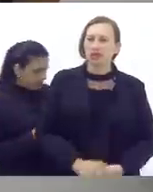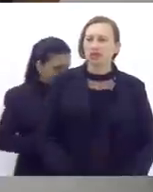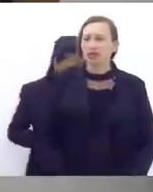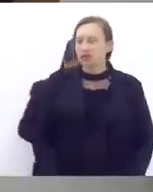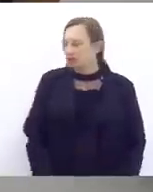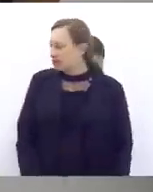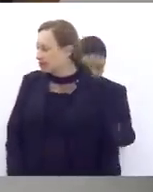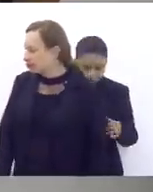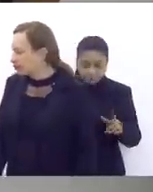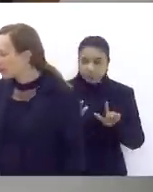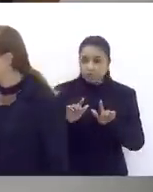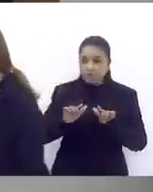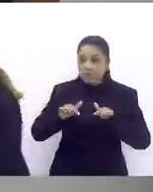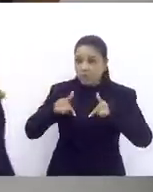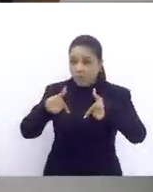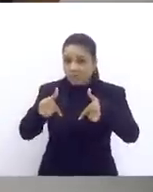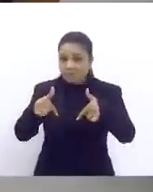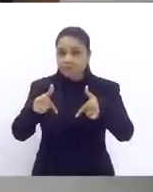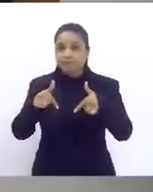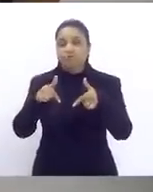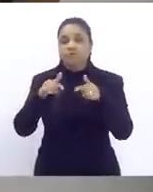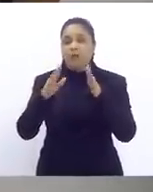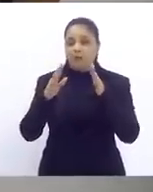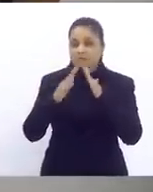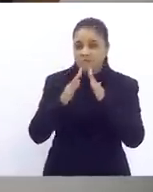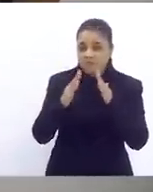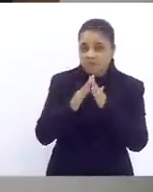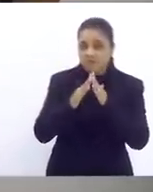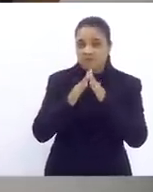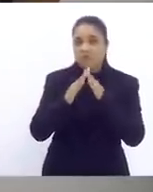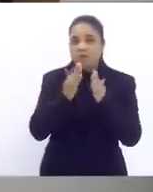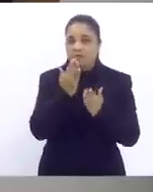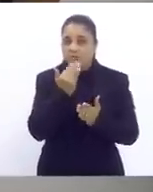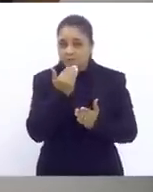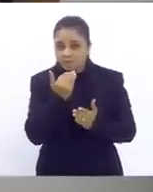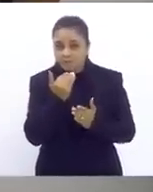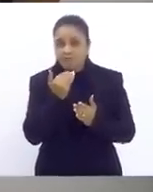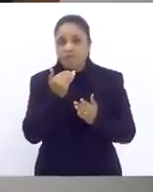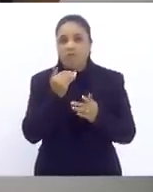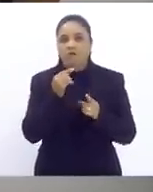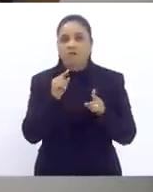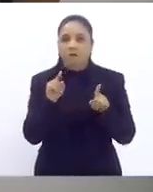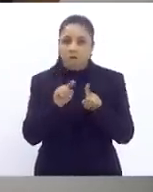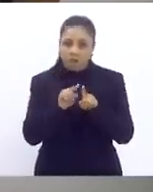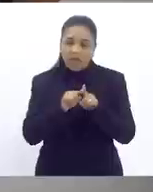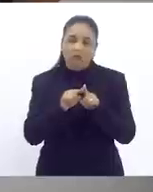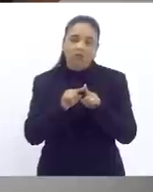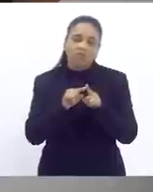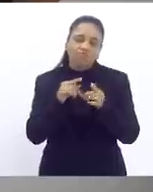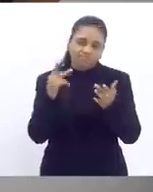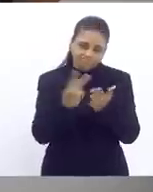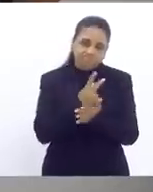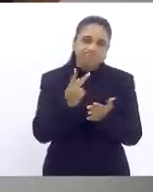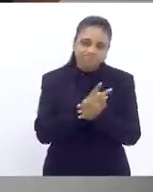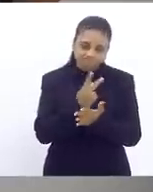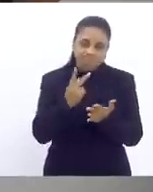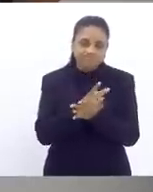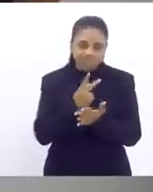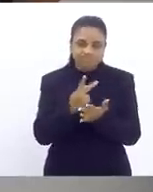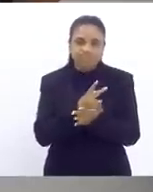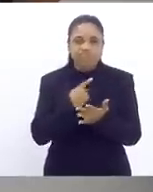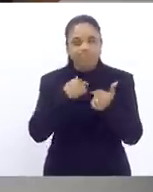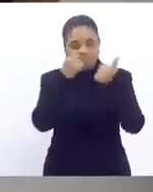a execução fornecimento habilitação de pensão pode ser passível de erros vamos analisar